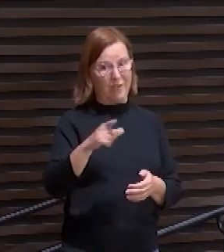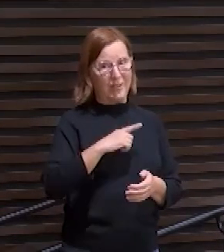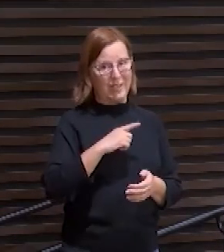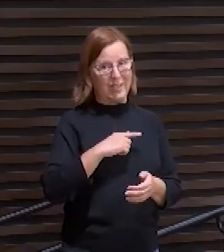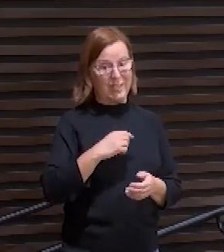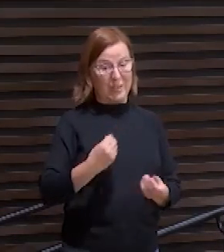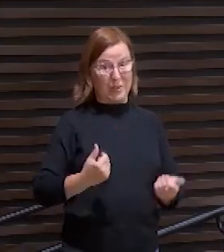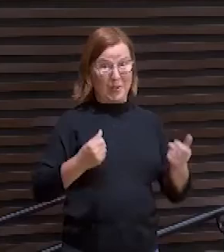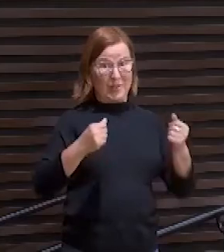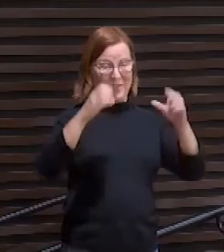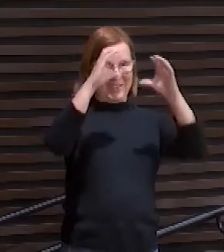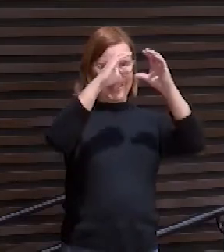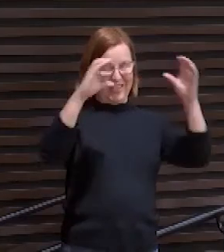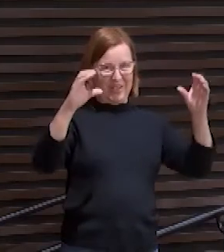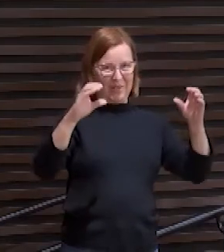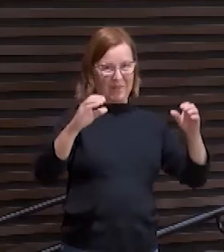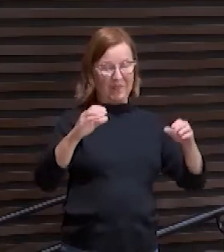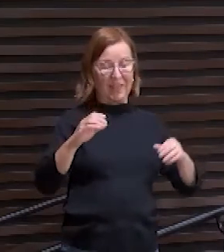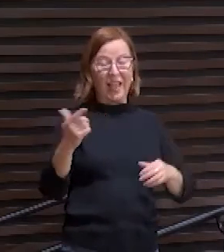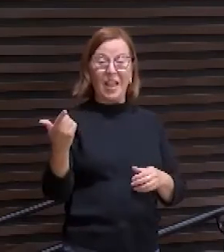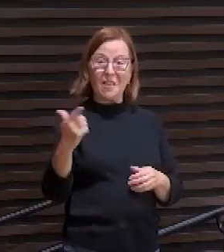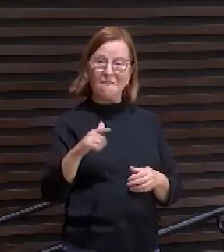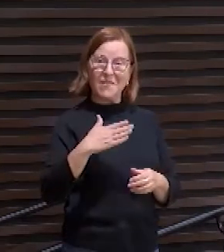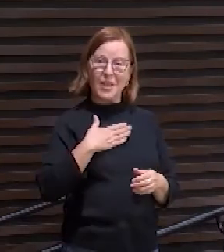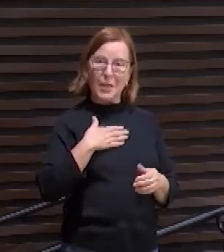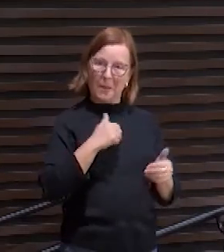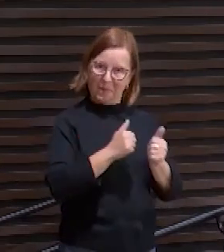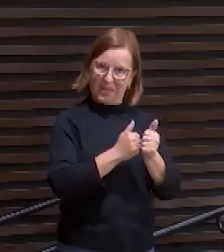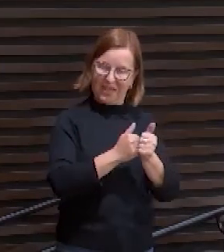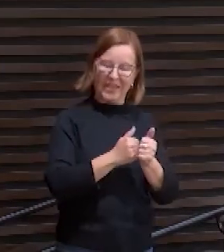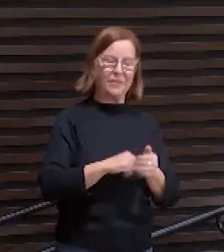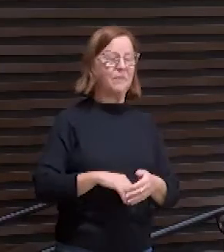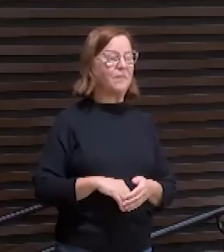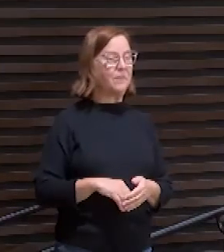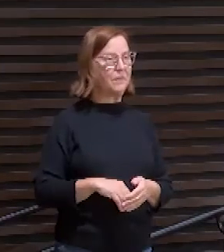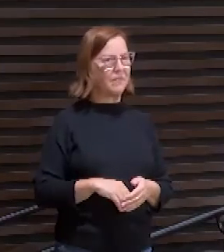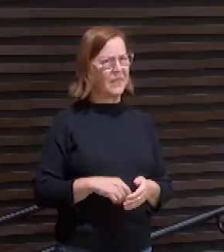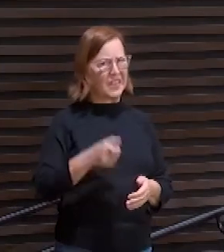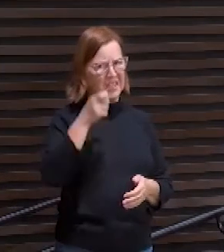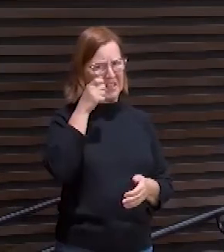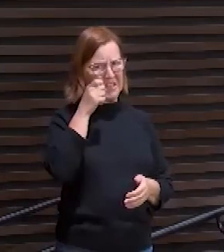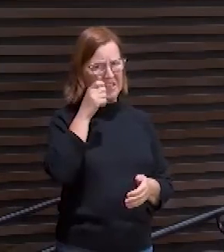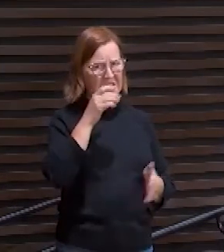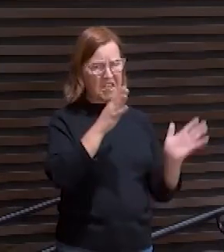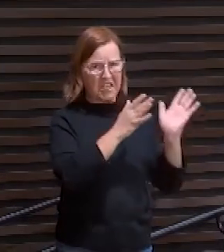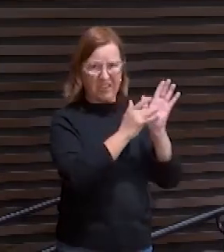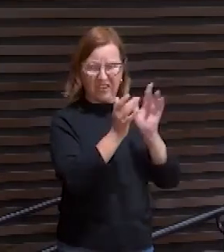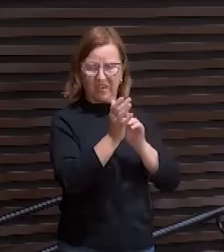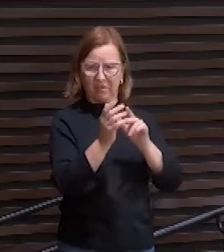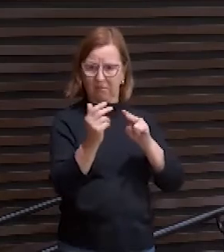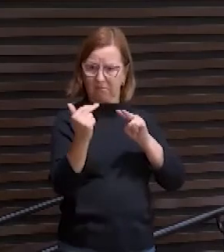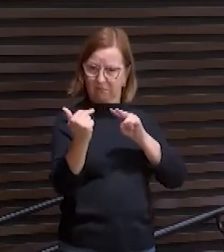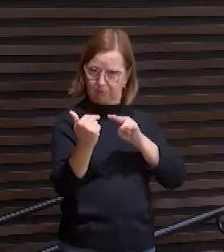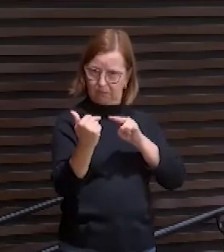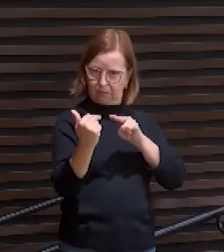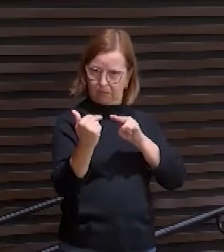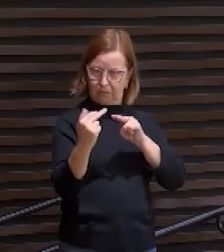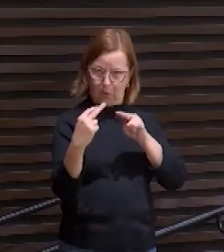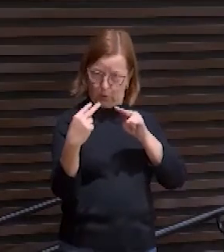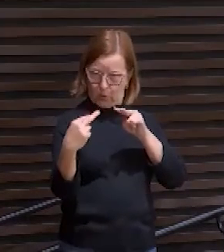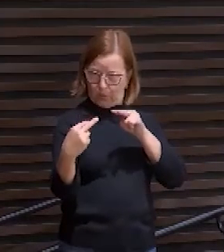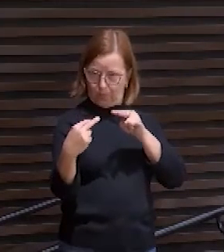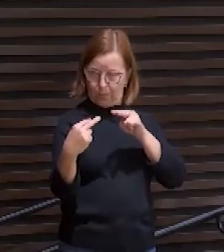Interessante, Jesus fitou o jovem rico e aqui ele o amou. Mesmo